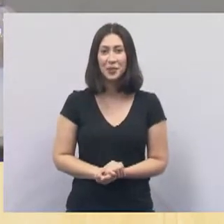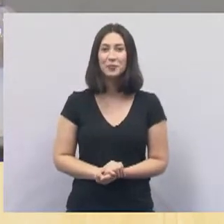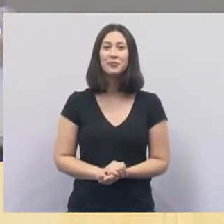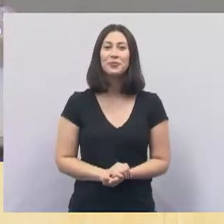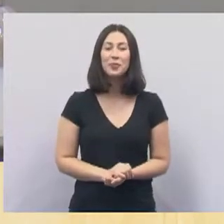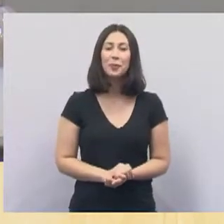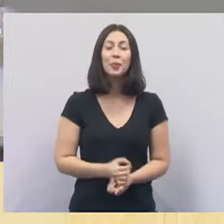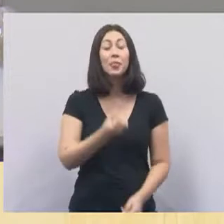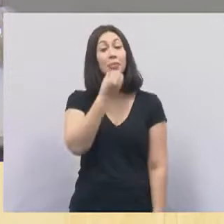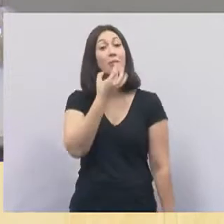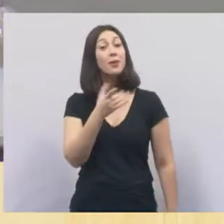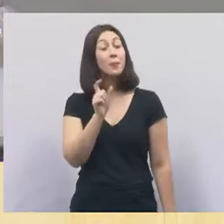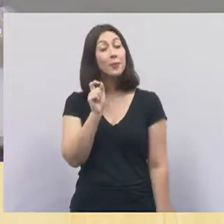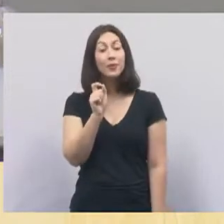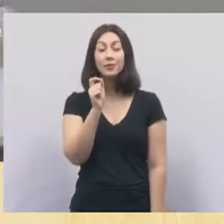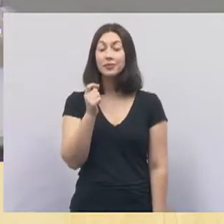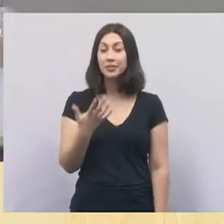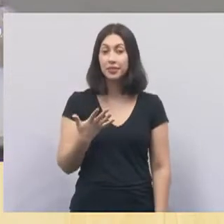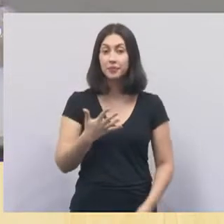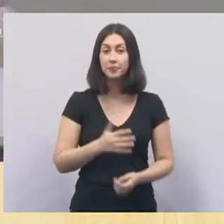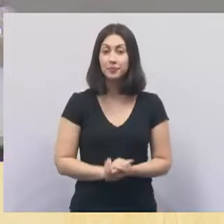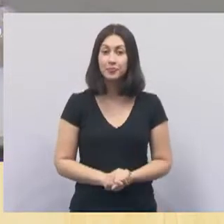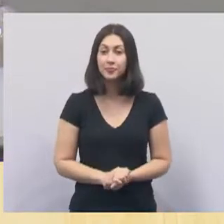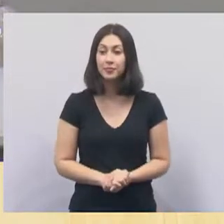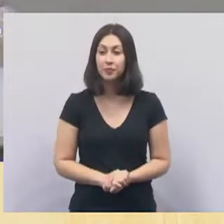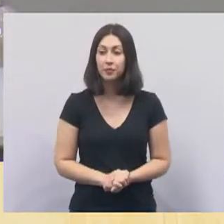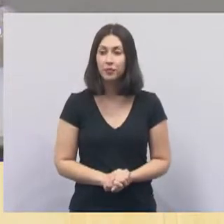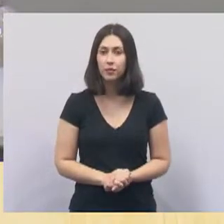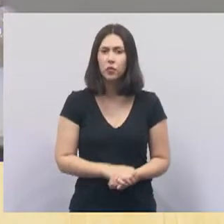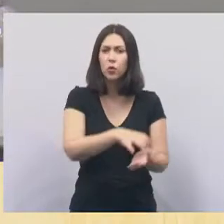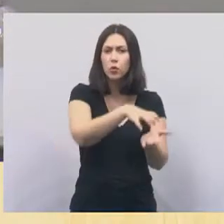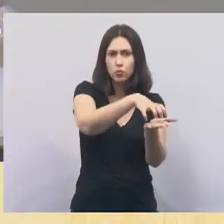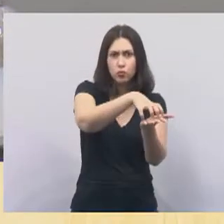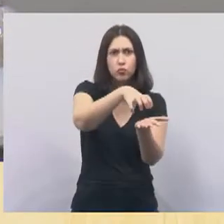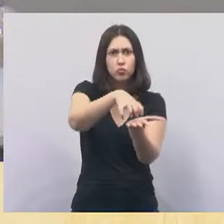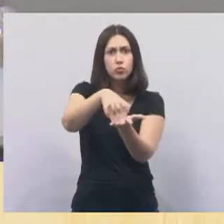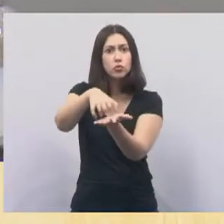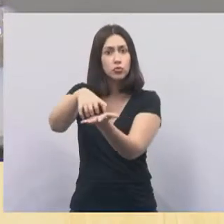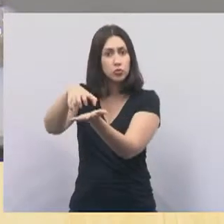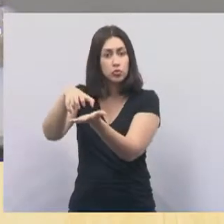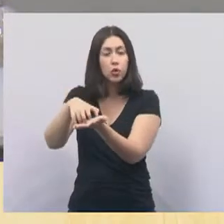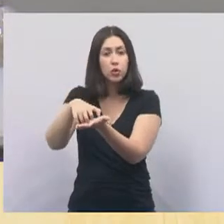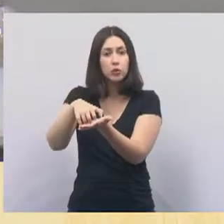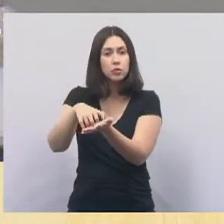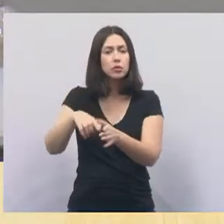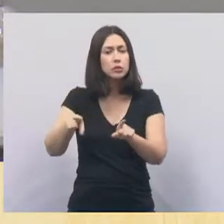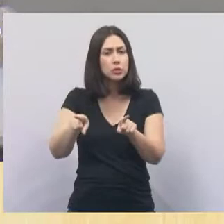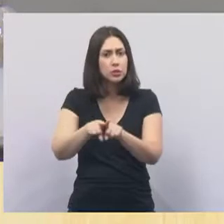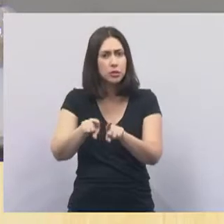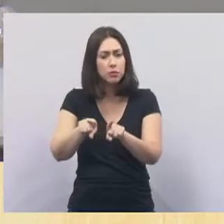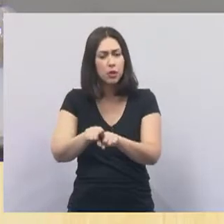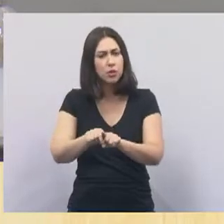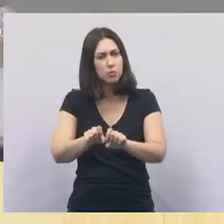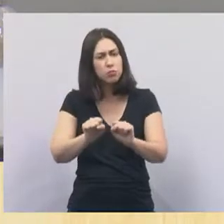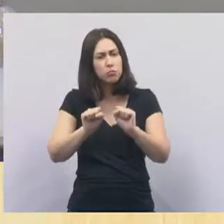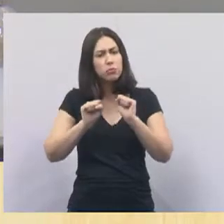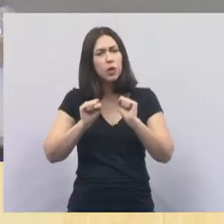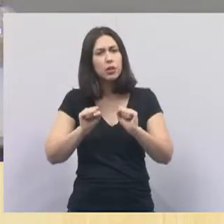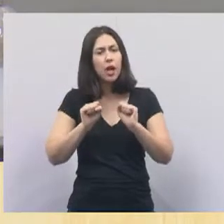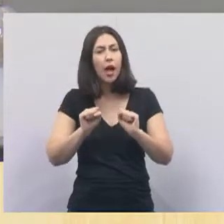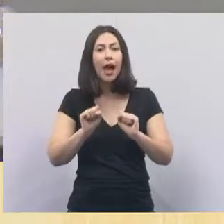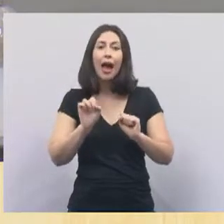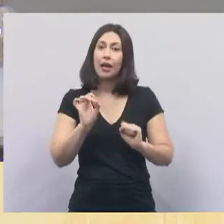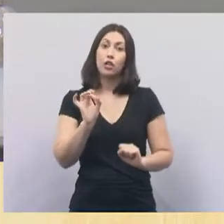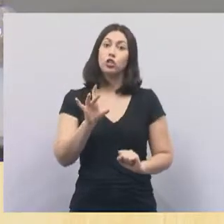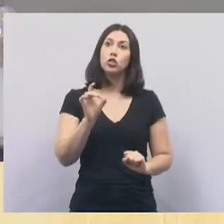seria bom também que os órgãos competentes eles pudessem não só